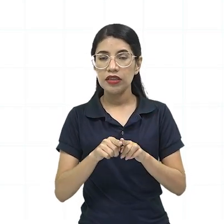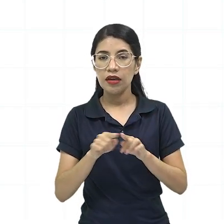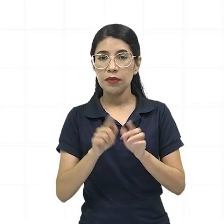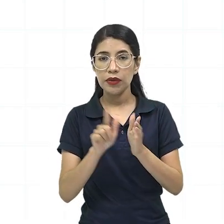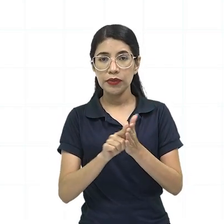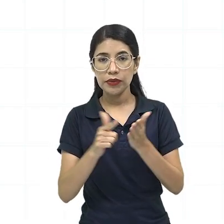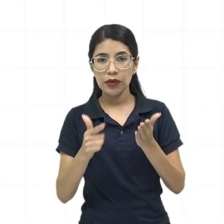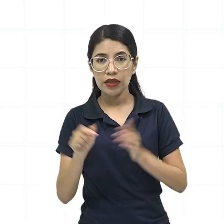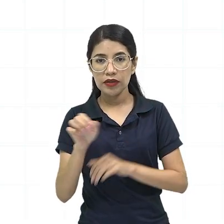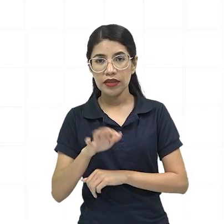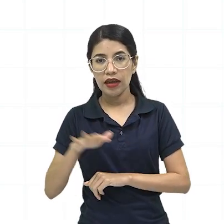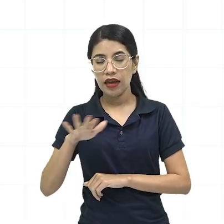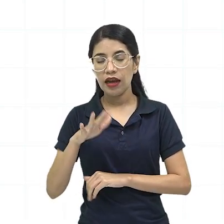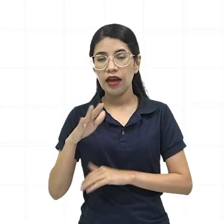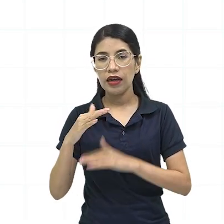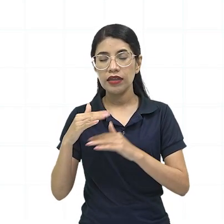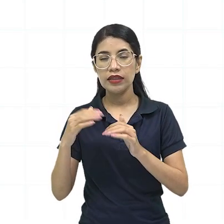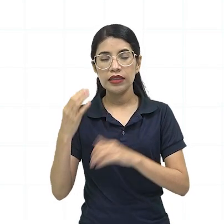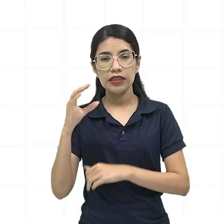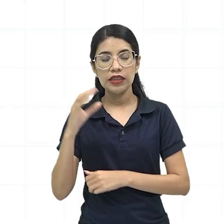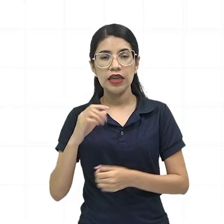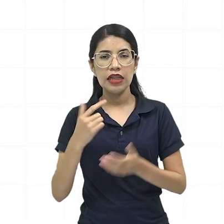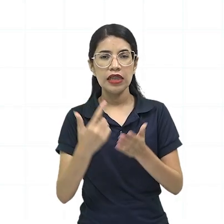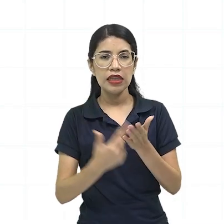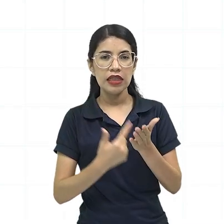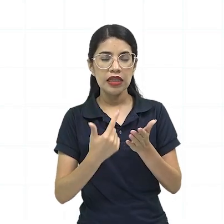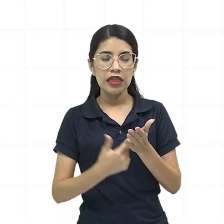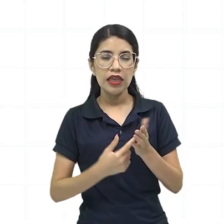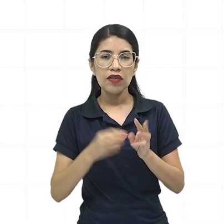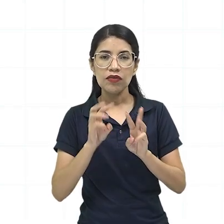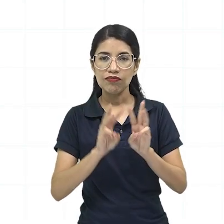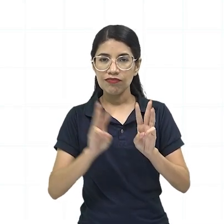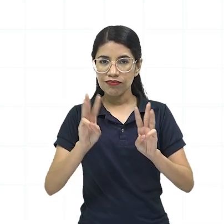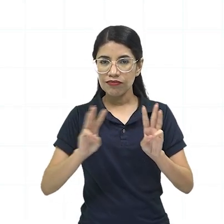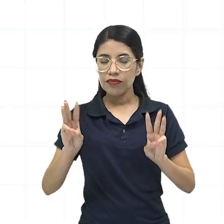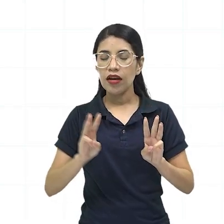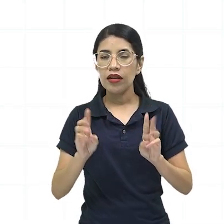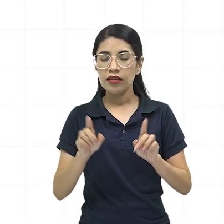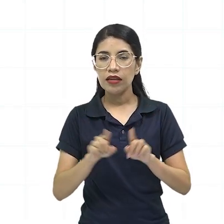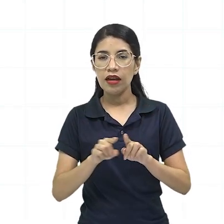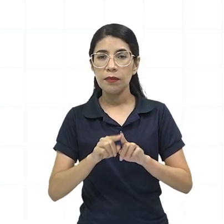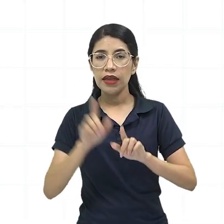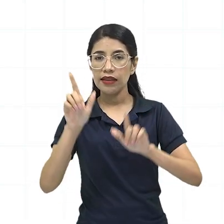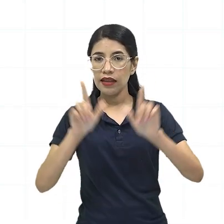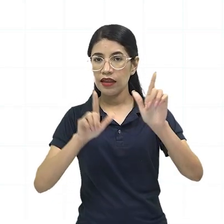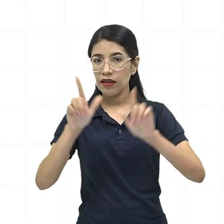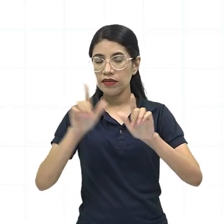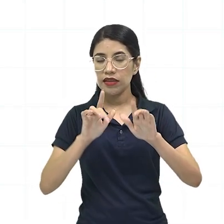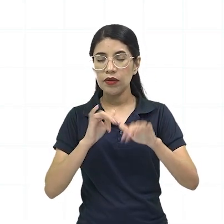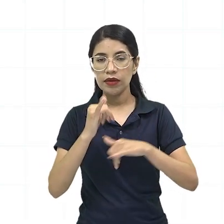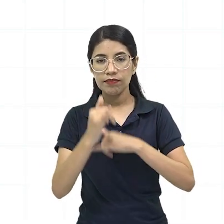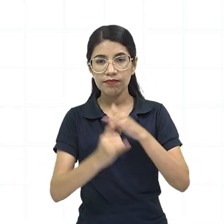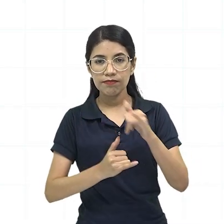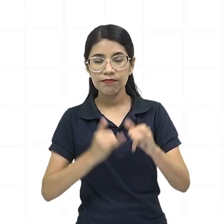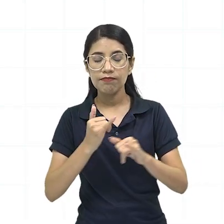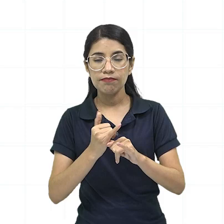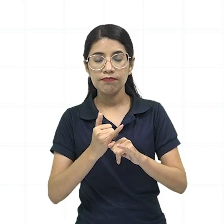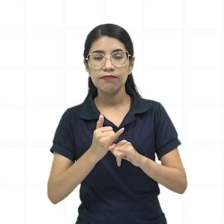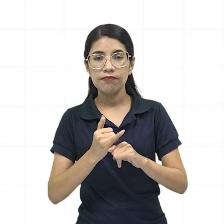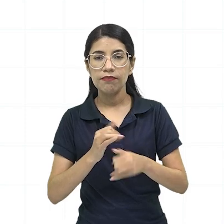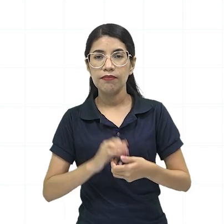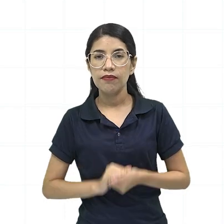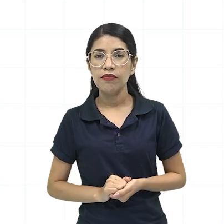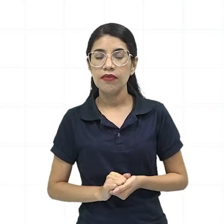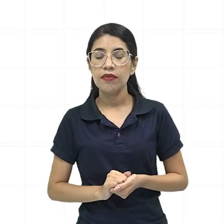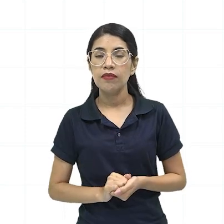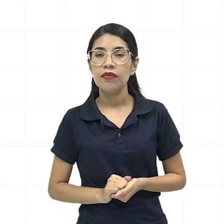jornais científicos, livros, plataformas de divulgação científica, televisão e internet, como eu acabei de falar para